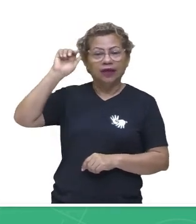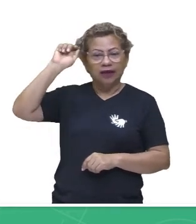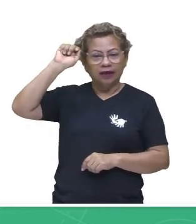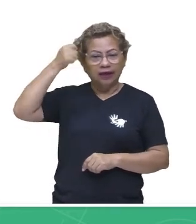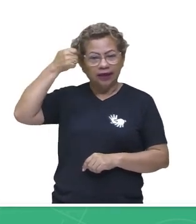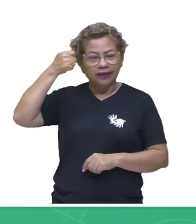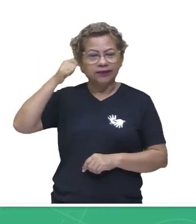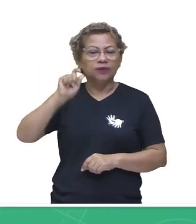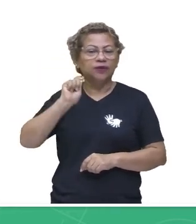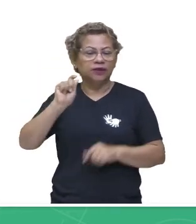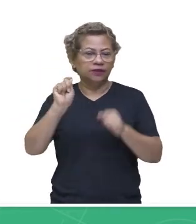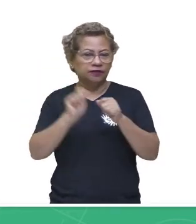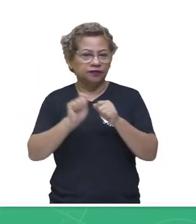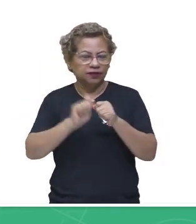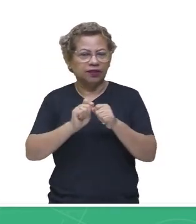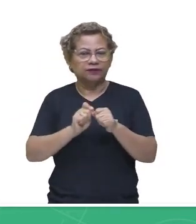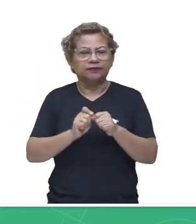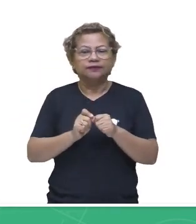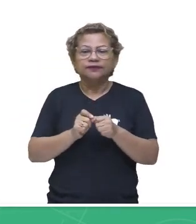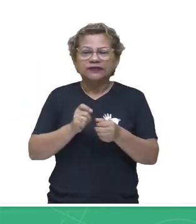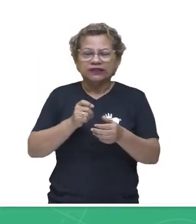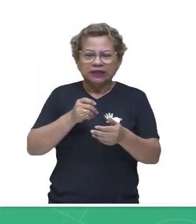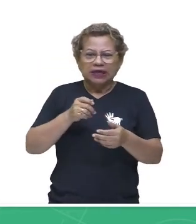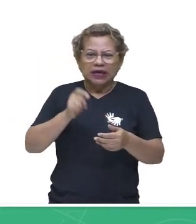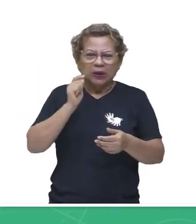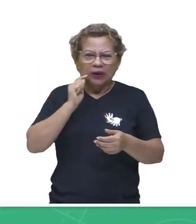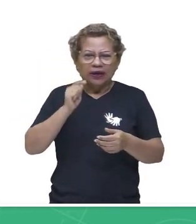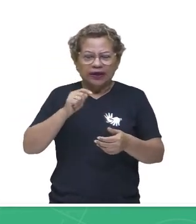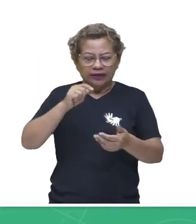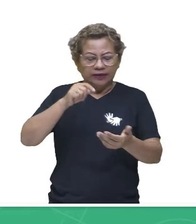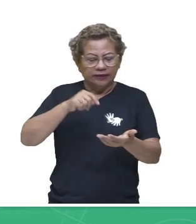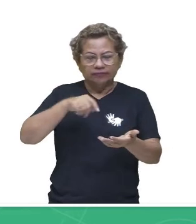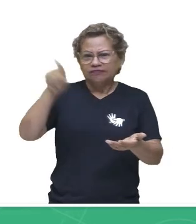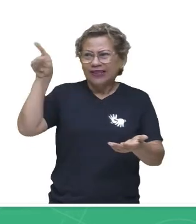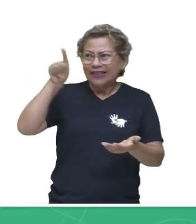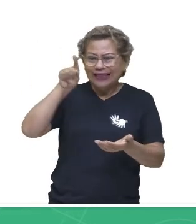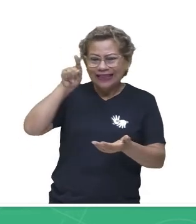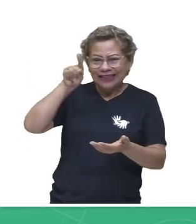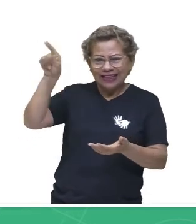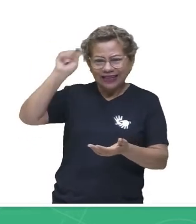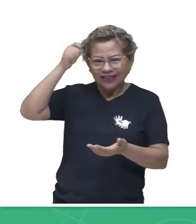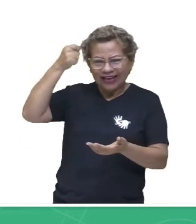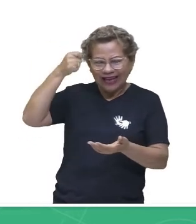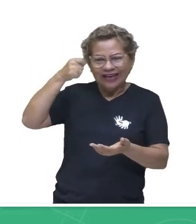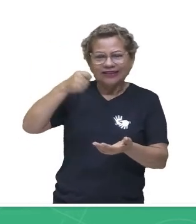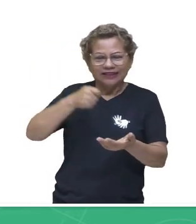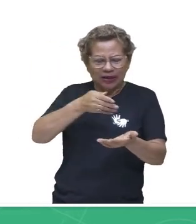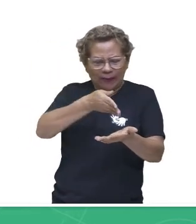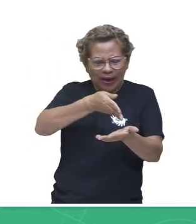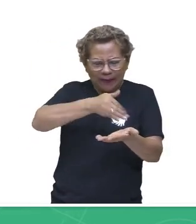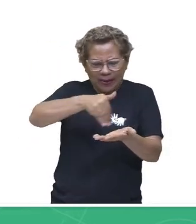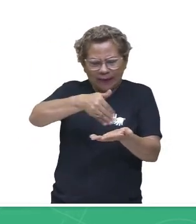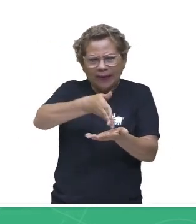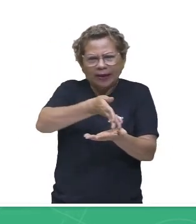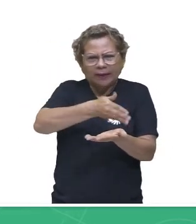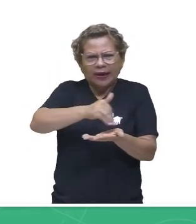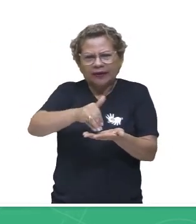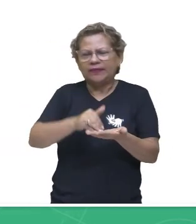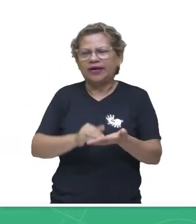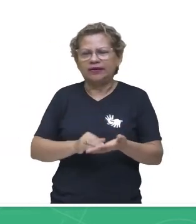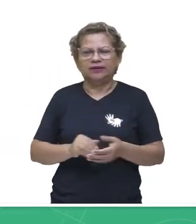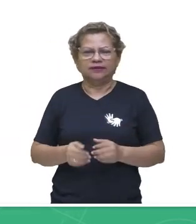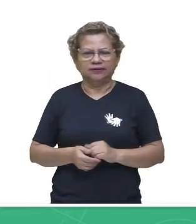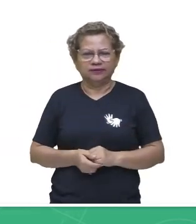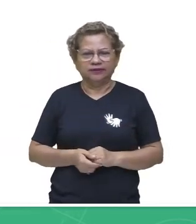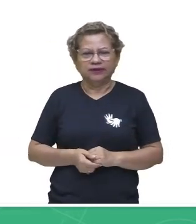ali um retalho. Então, algumas potências não fizeram parte dessa divisão e elas vão se alojar, vão começar a surgir o quê?